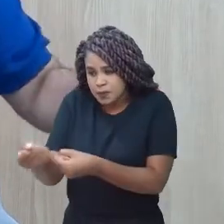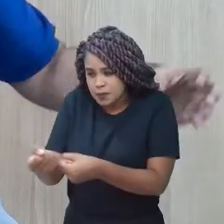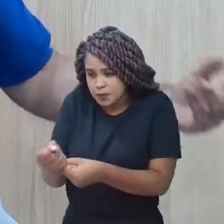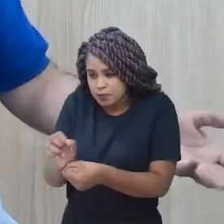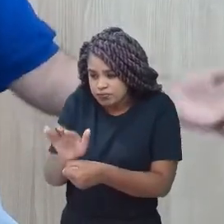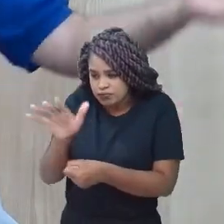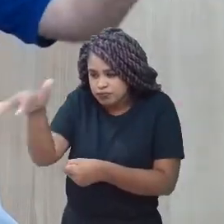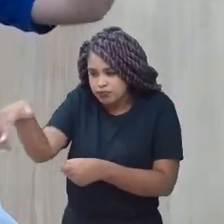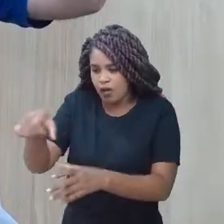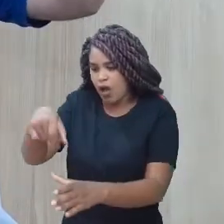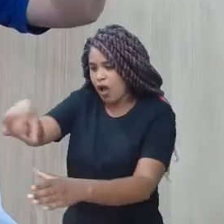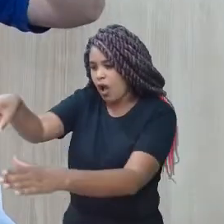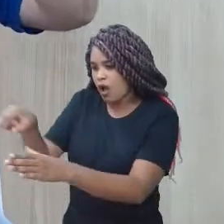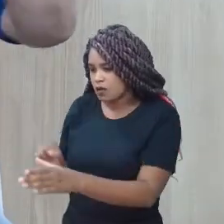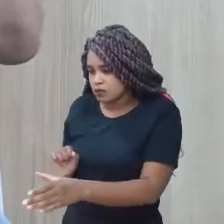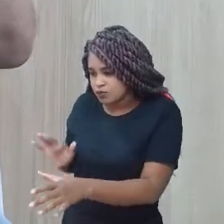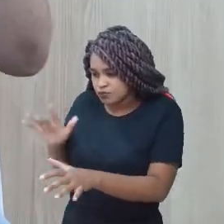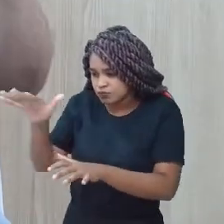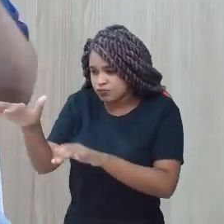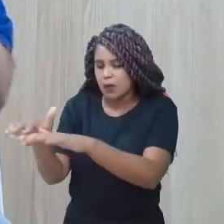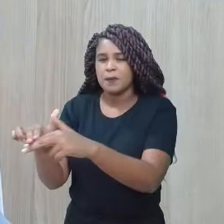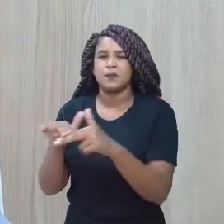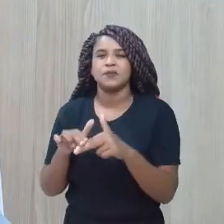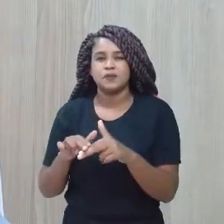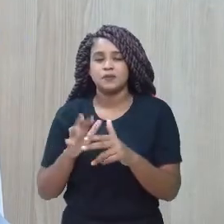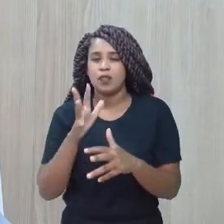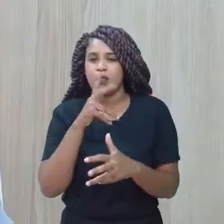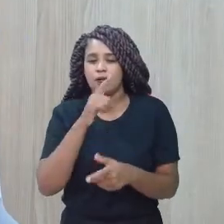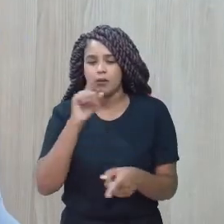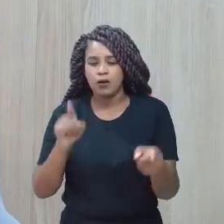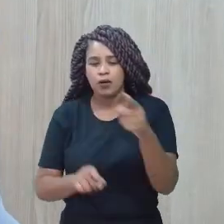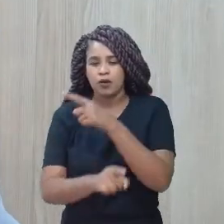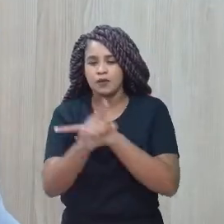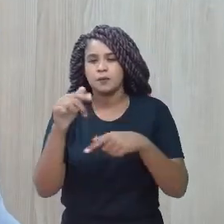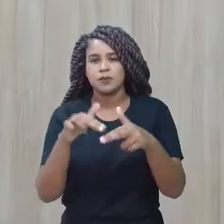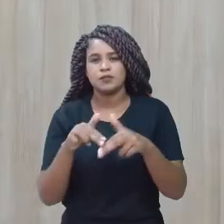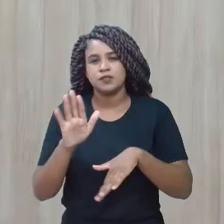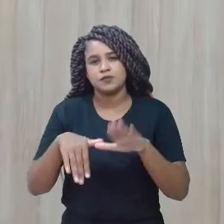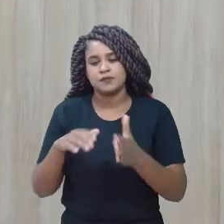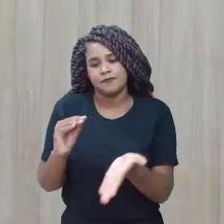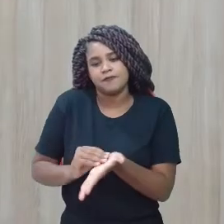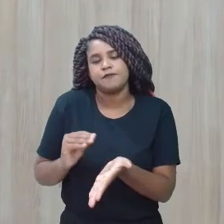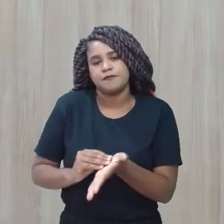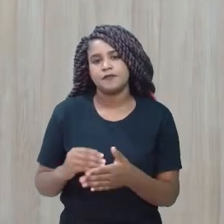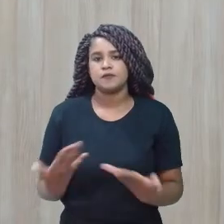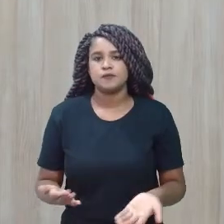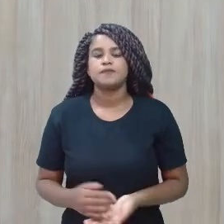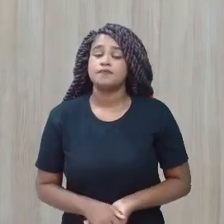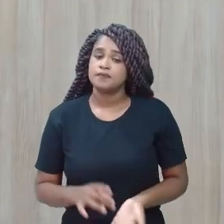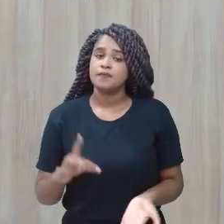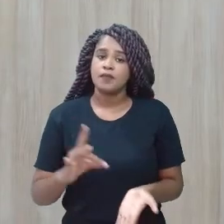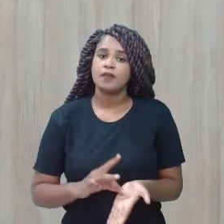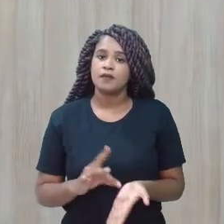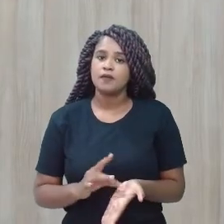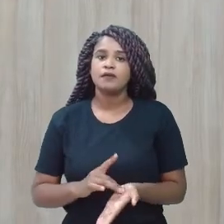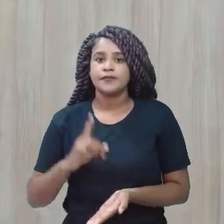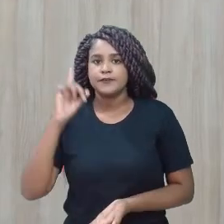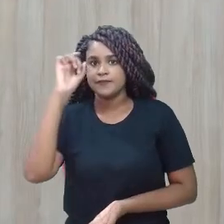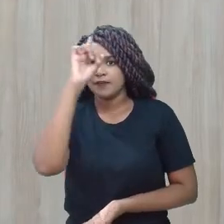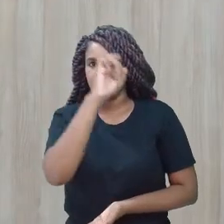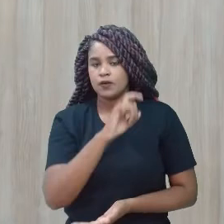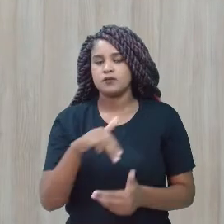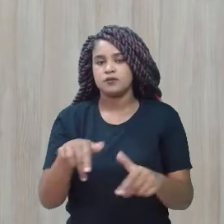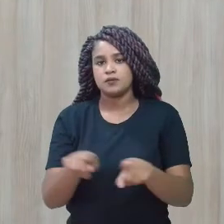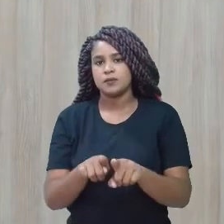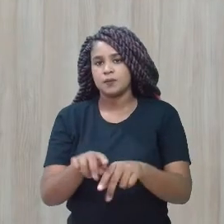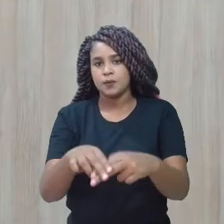água do que água que se renova, por isso que tem todo esse processo também da escassez. Pois é, e a gente tem uma dificuldade, né, com essa questão das